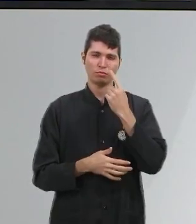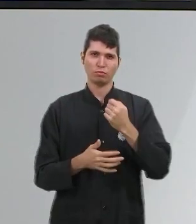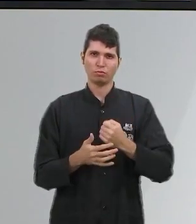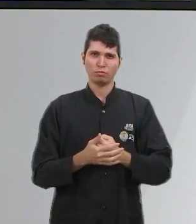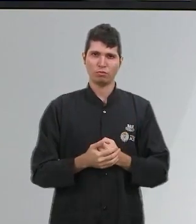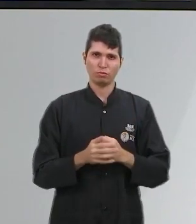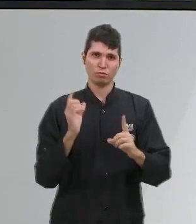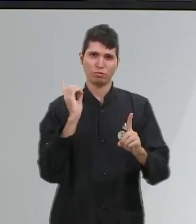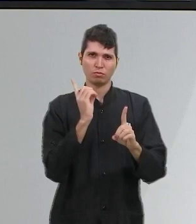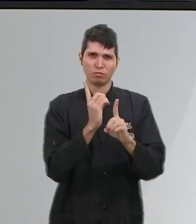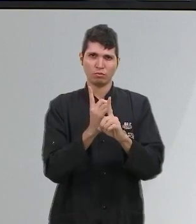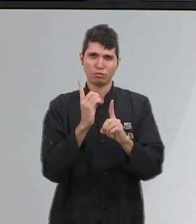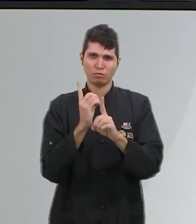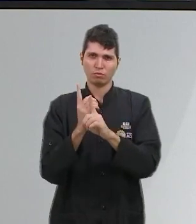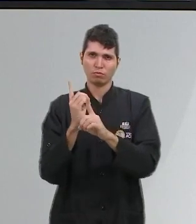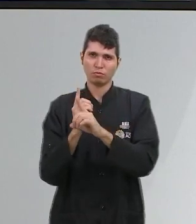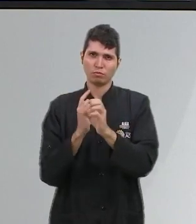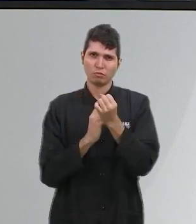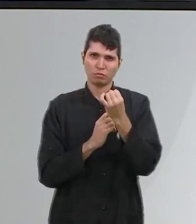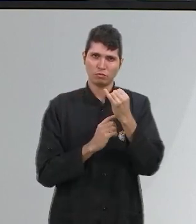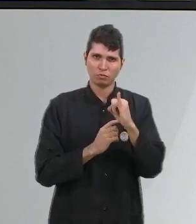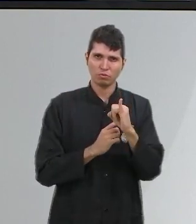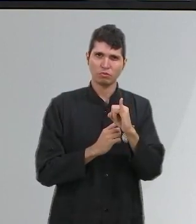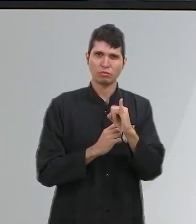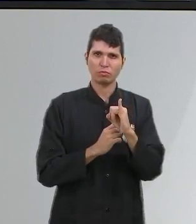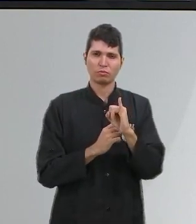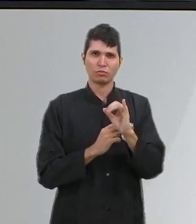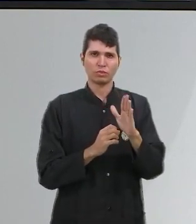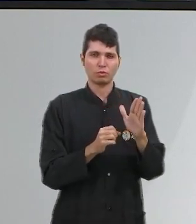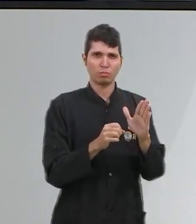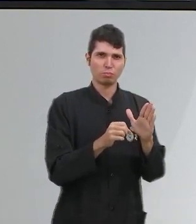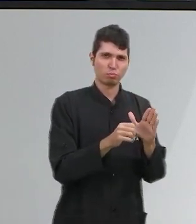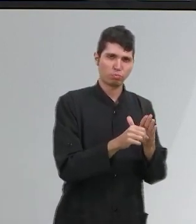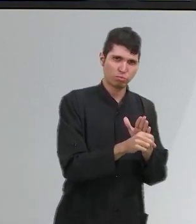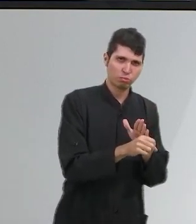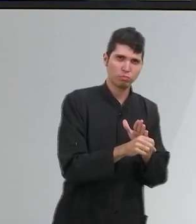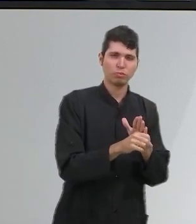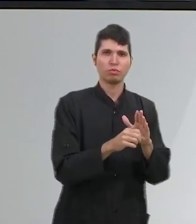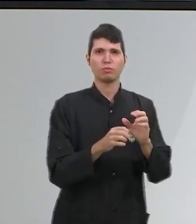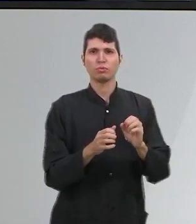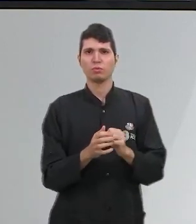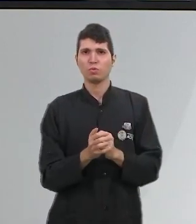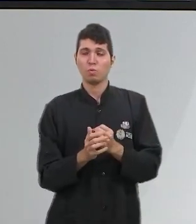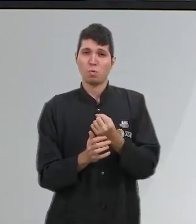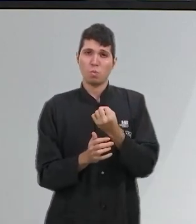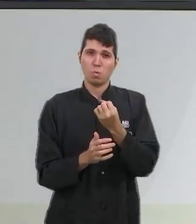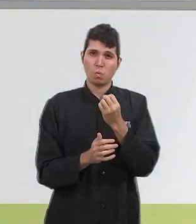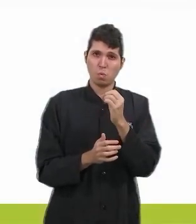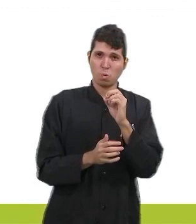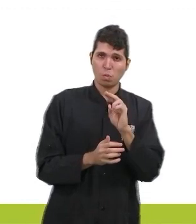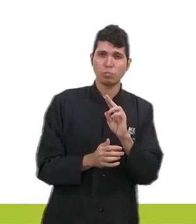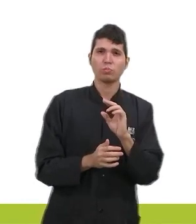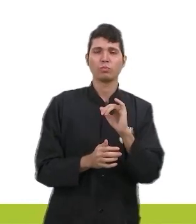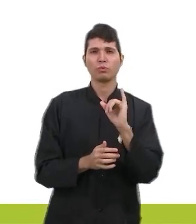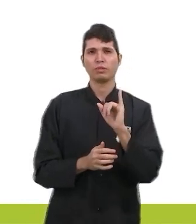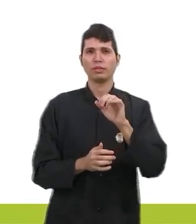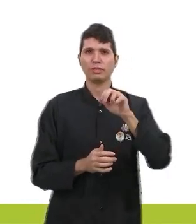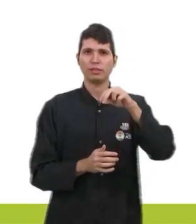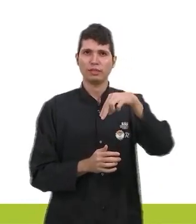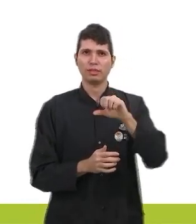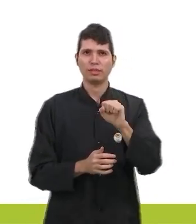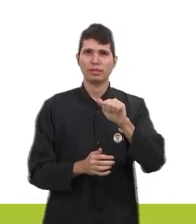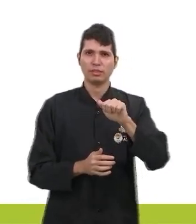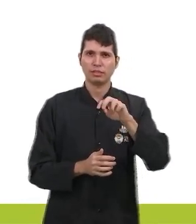consigo identificar se ele vai ser uma cadeia saturada ou uma cadeia insaturada. Em que momento que ele vai